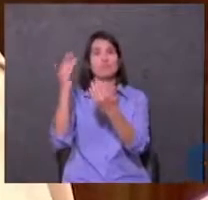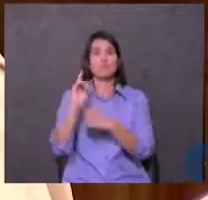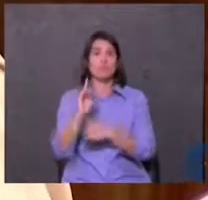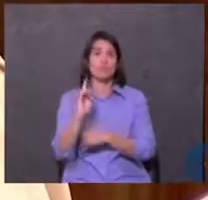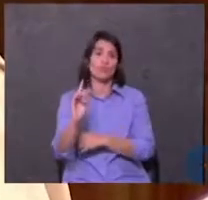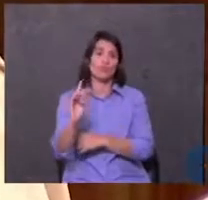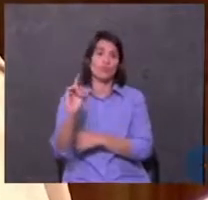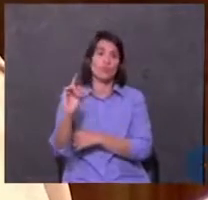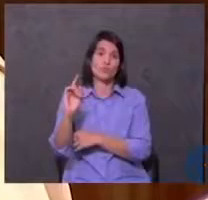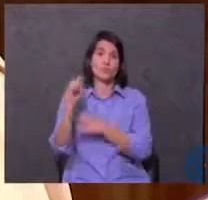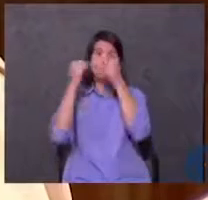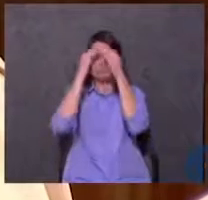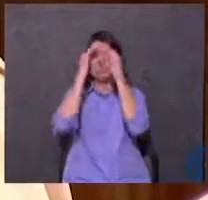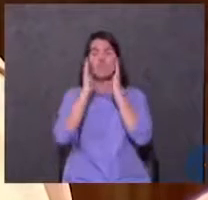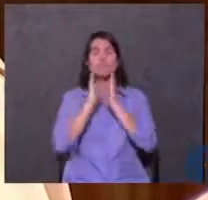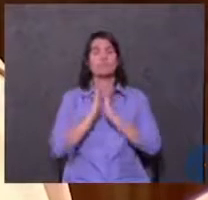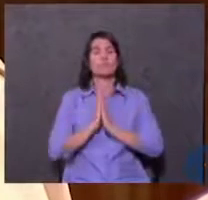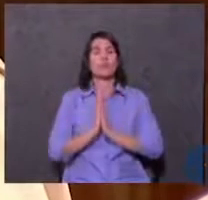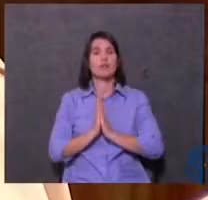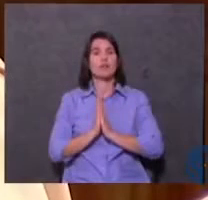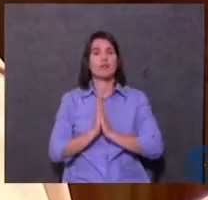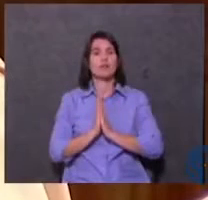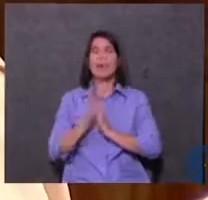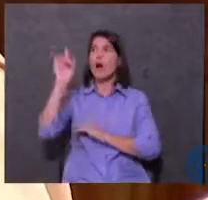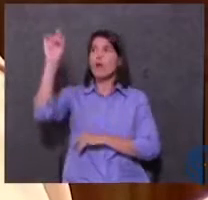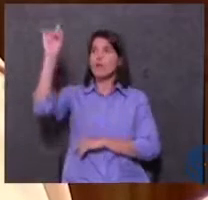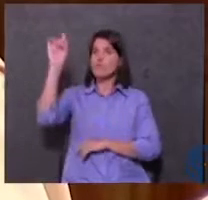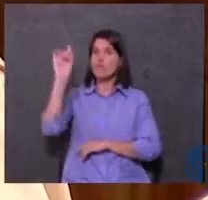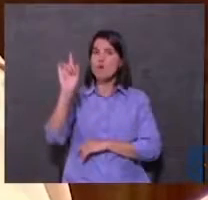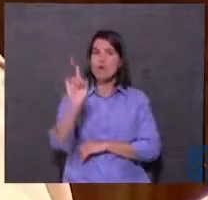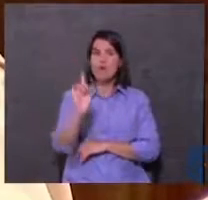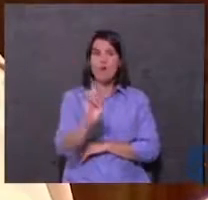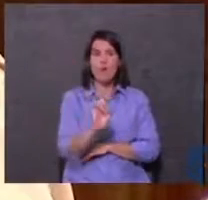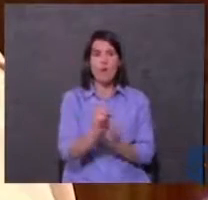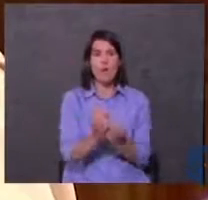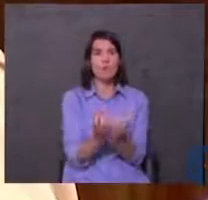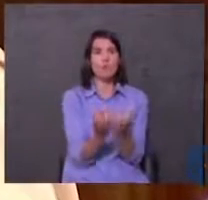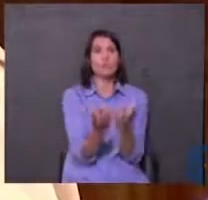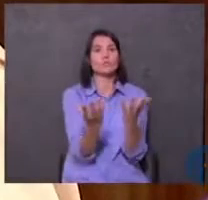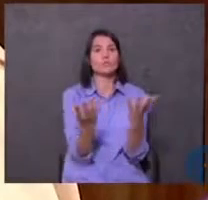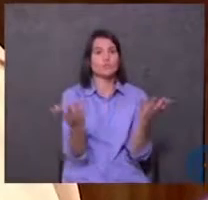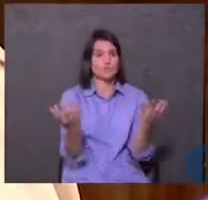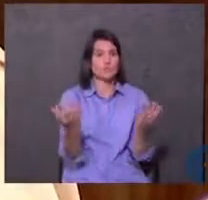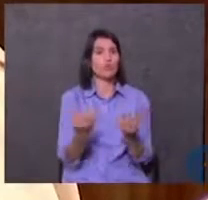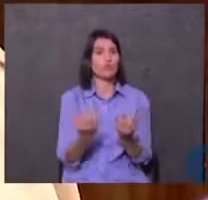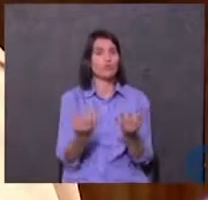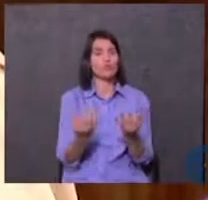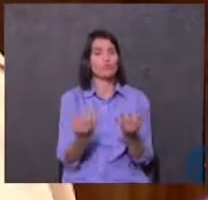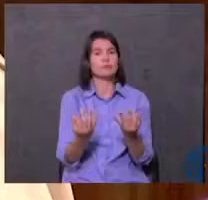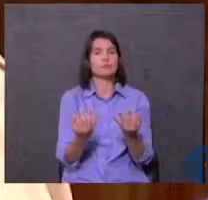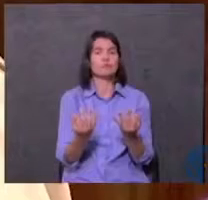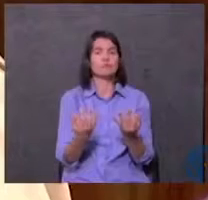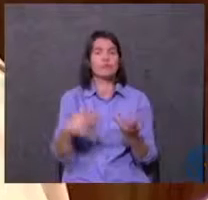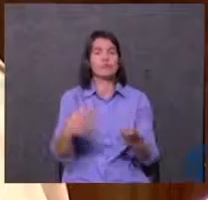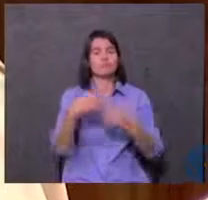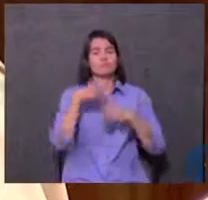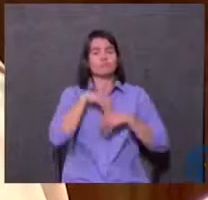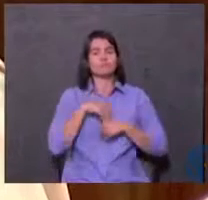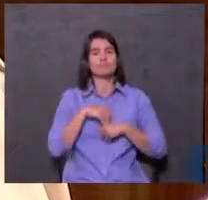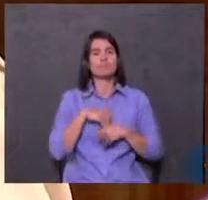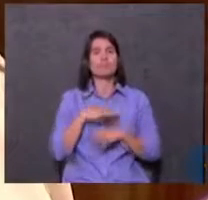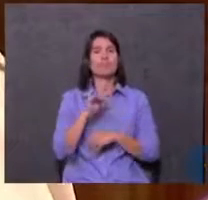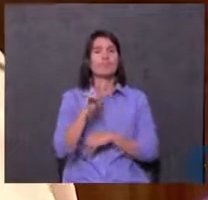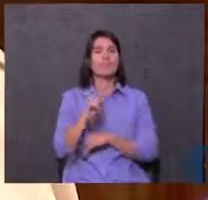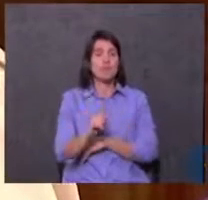Virxen María, que aquí se manifestou revestida da vosa luz, facei que perseveremos na fé, até que un